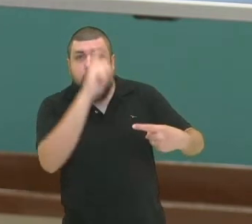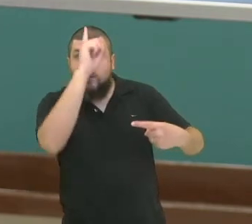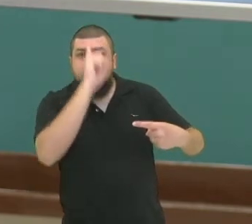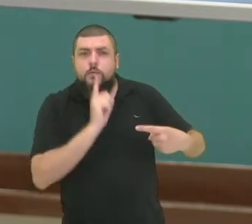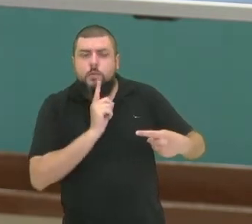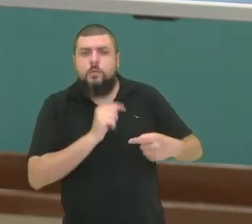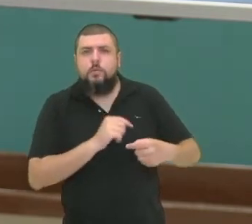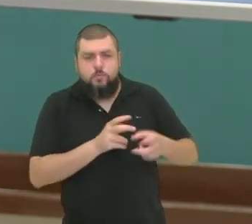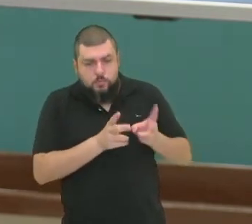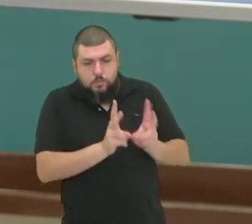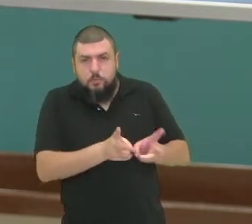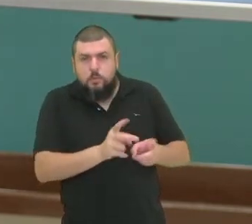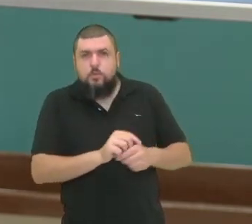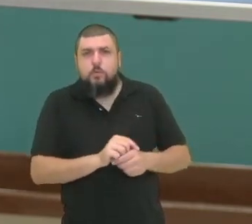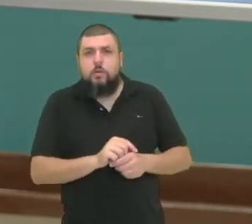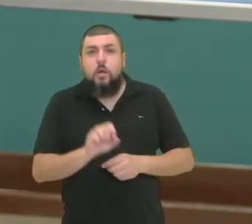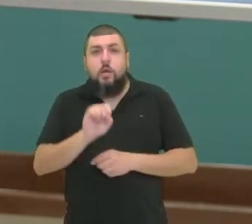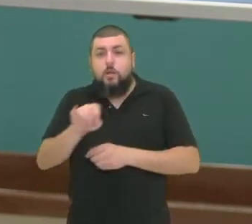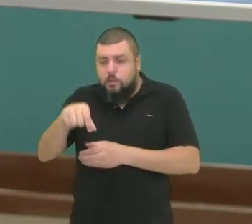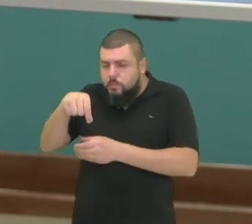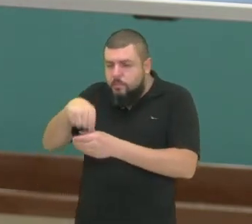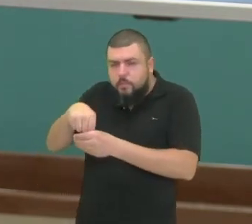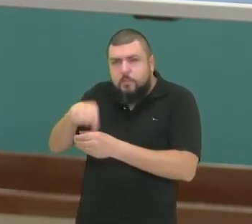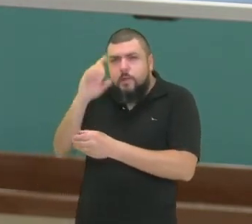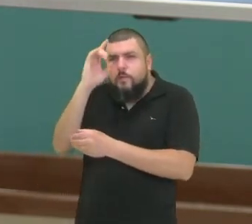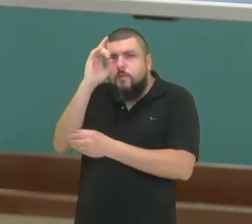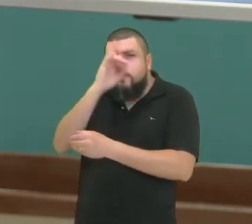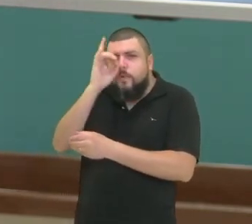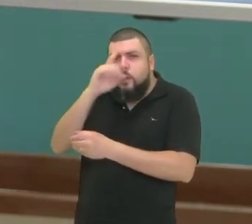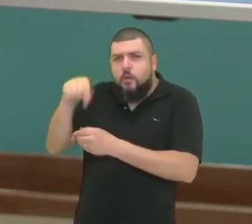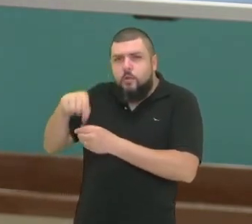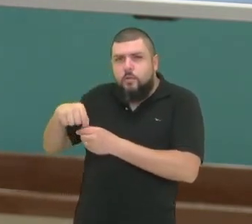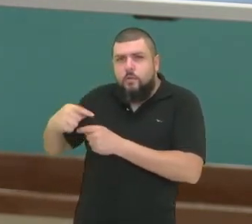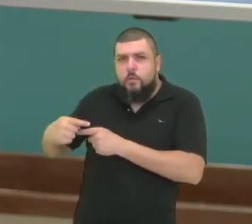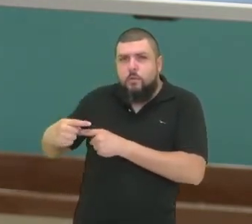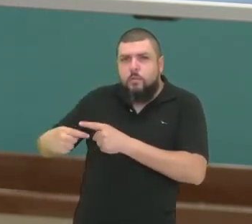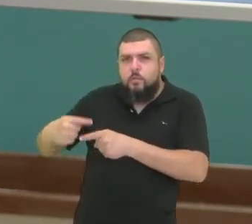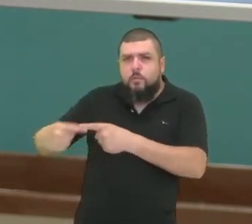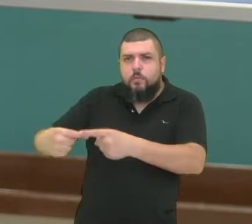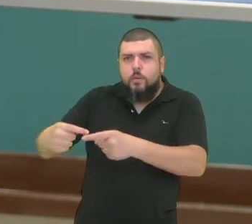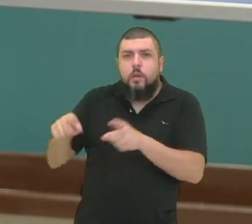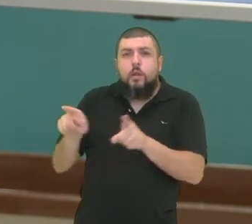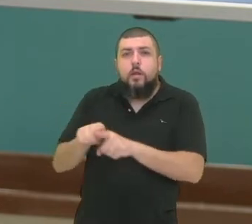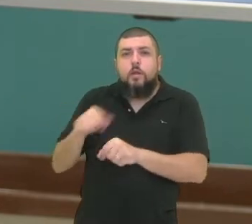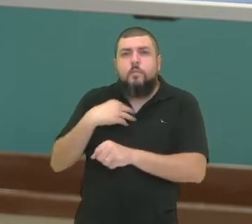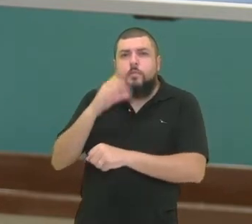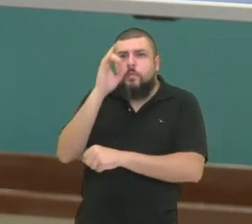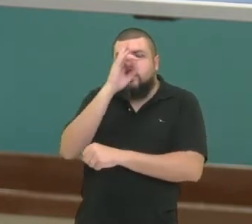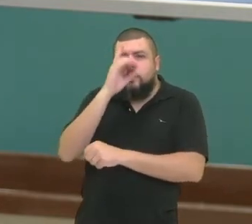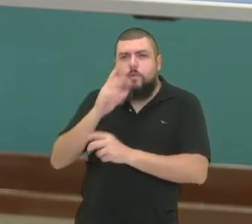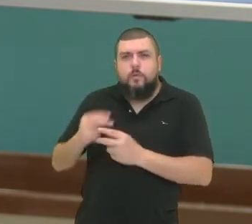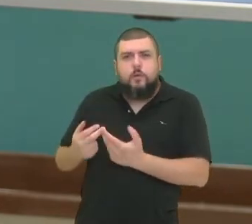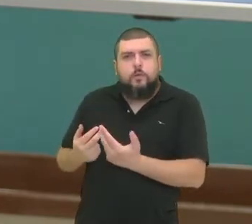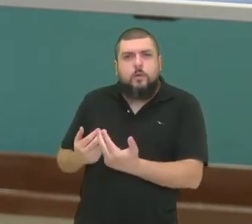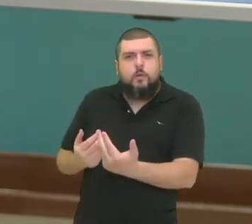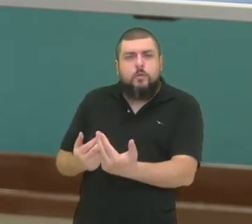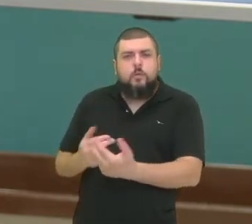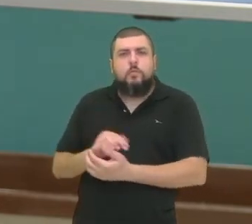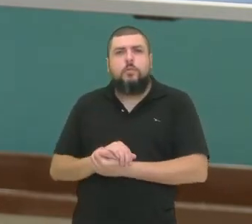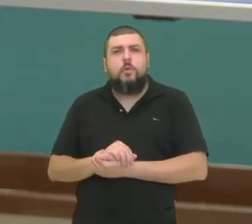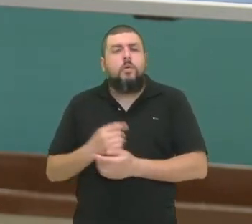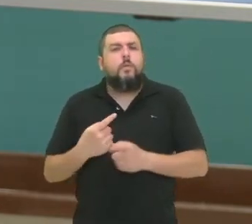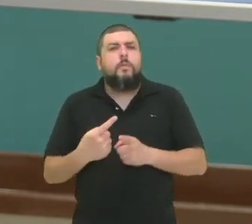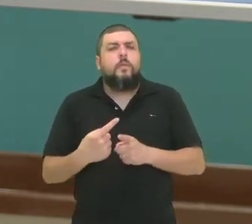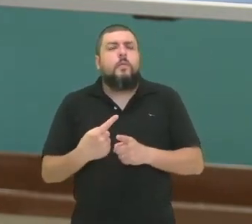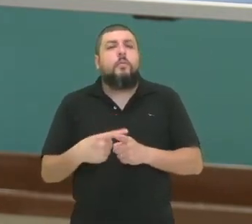Se eram sementes verdes, os seus descendentes também eram de sementes verdes. Por quê? Pela